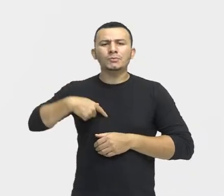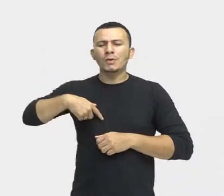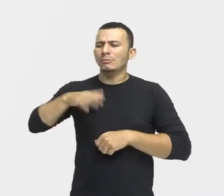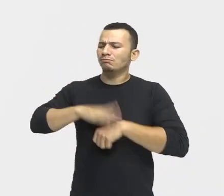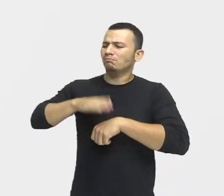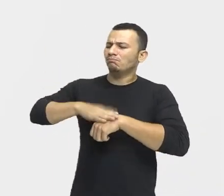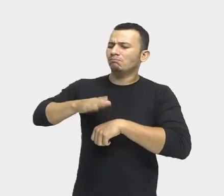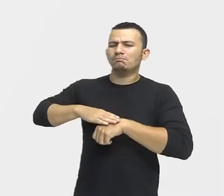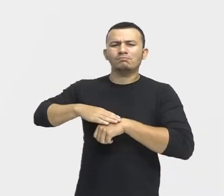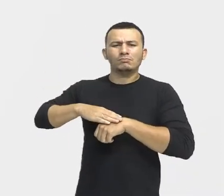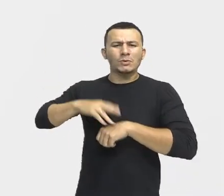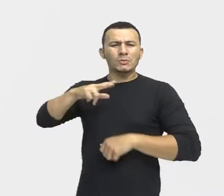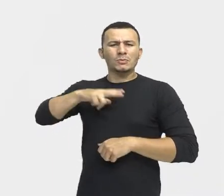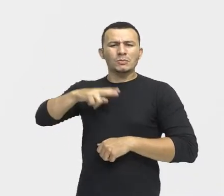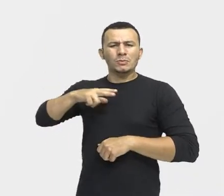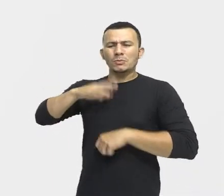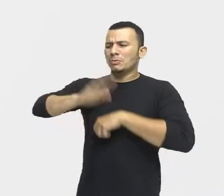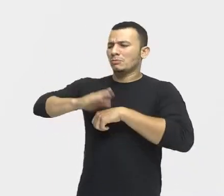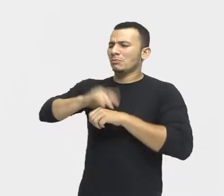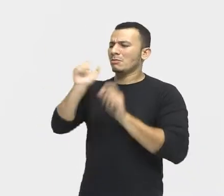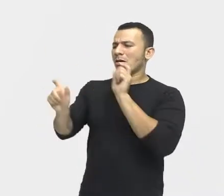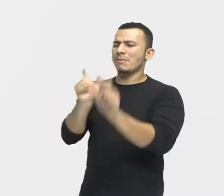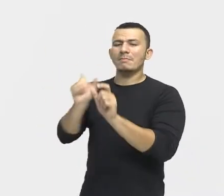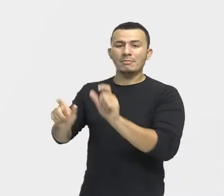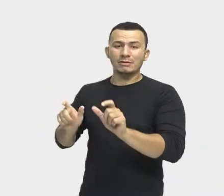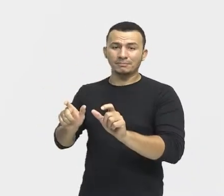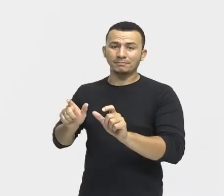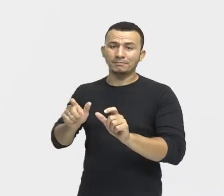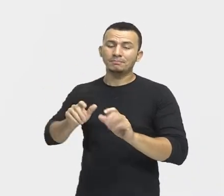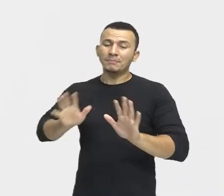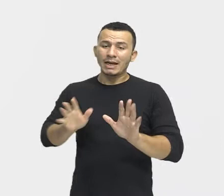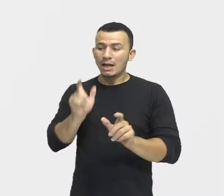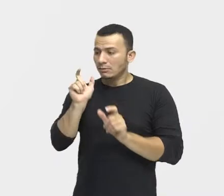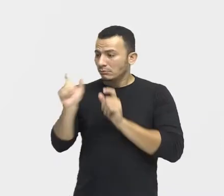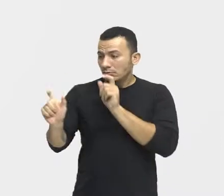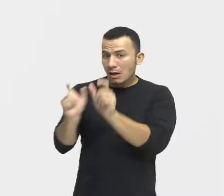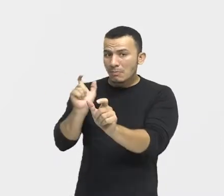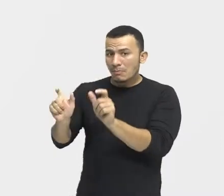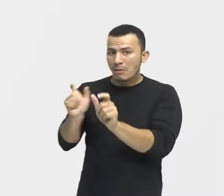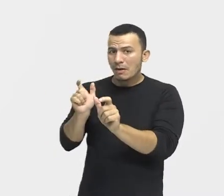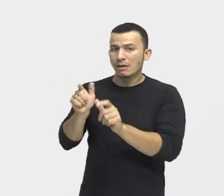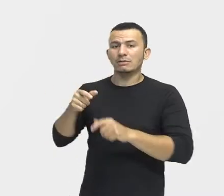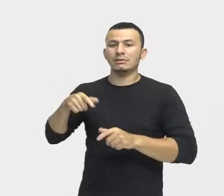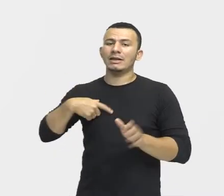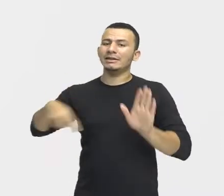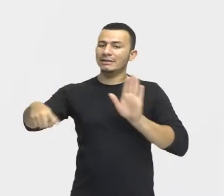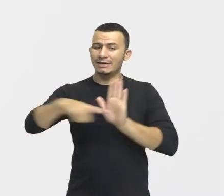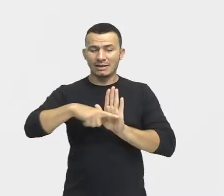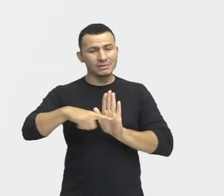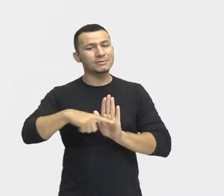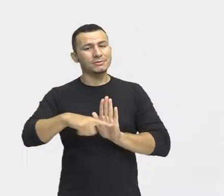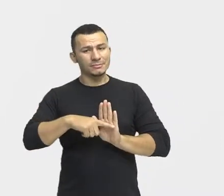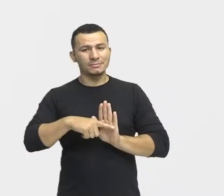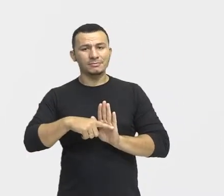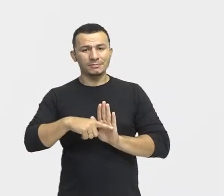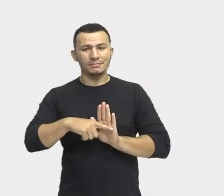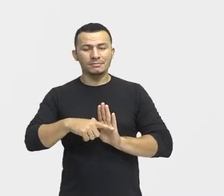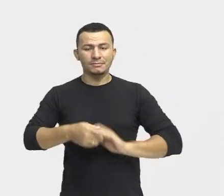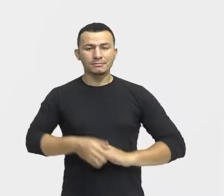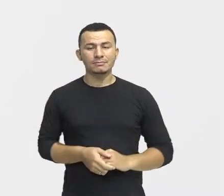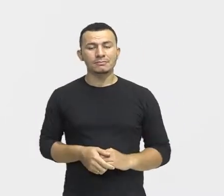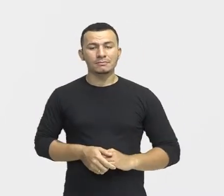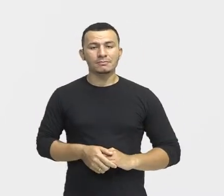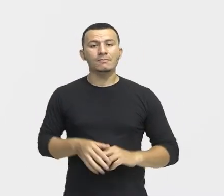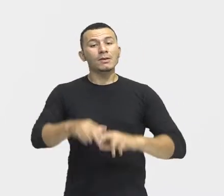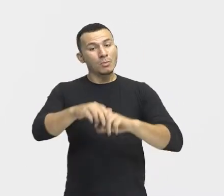impressões pessoais aquelas coisas. E geralmente esse julgamento é feito de forma negativa. Então, por